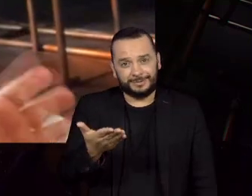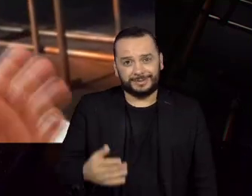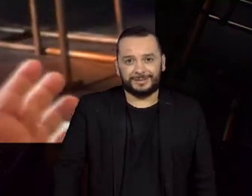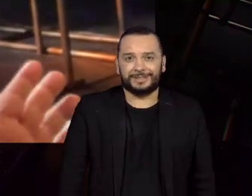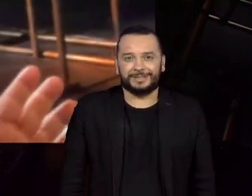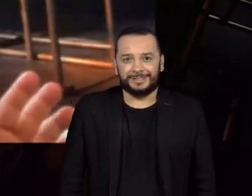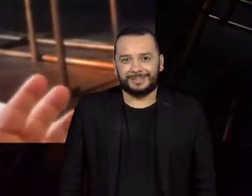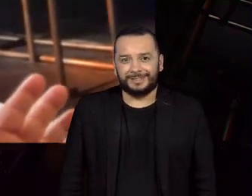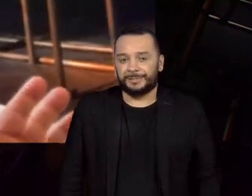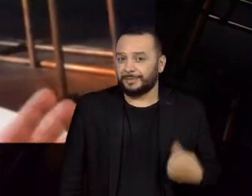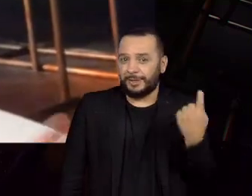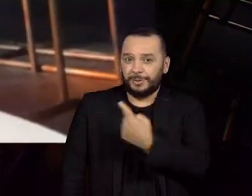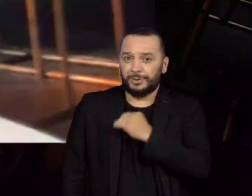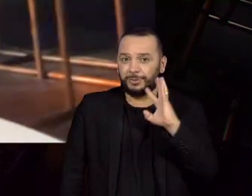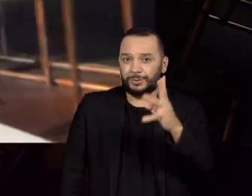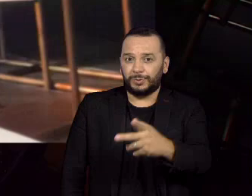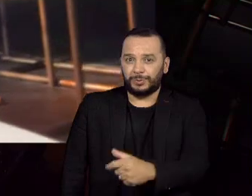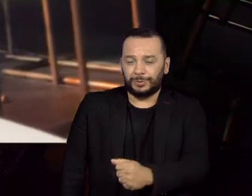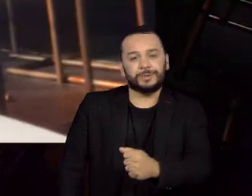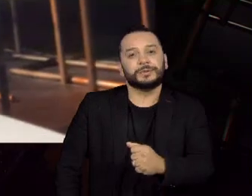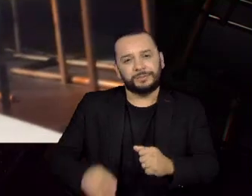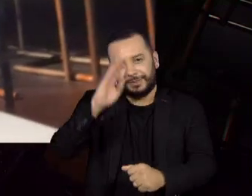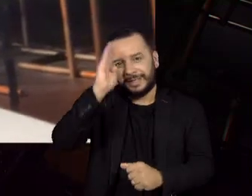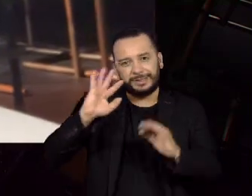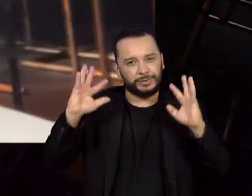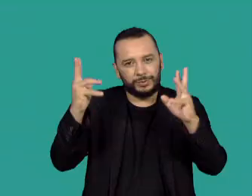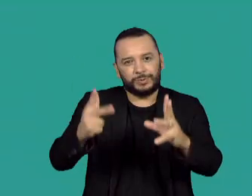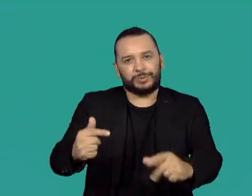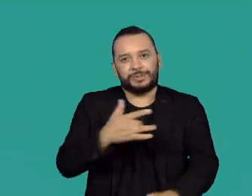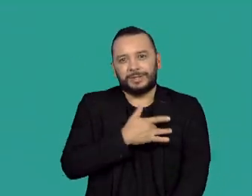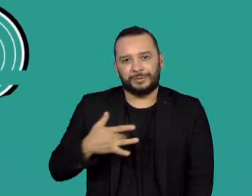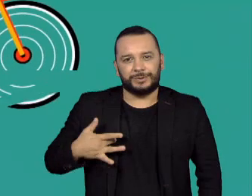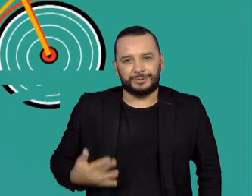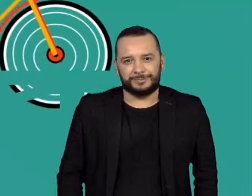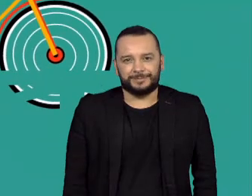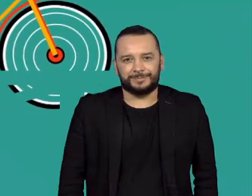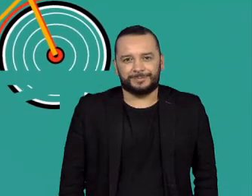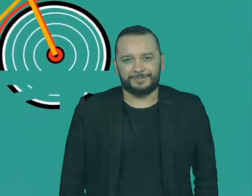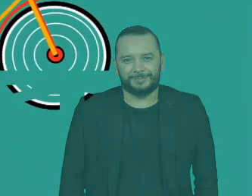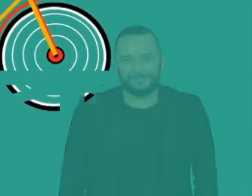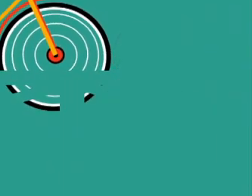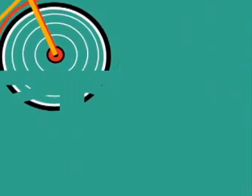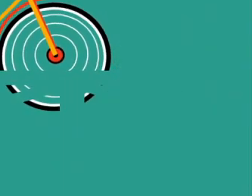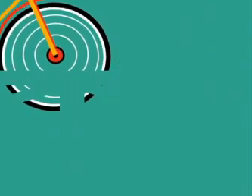A nós todos, Brasil inteiro e para o mundo.